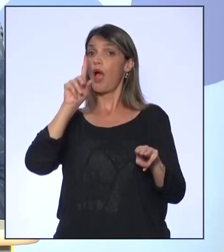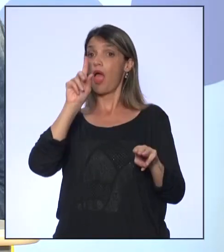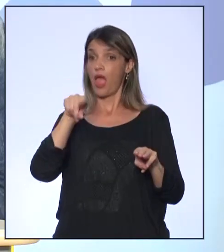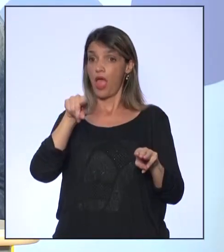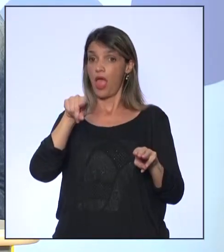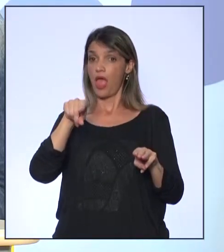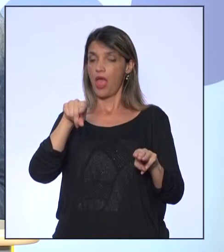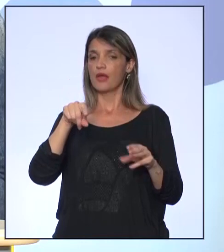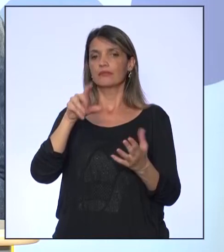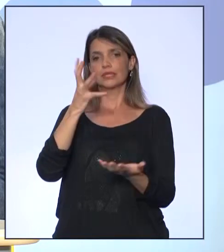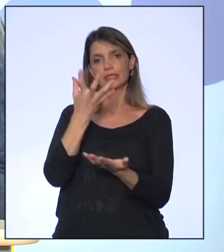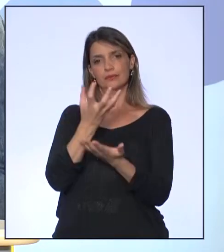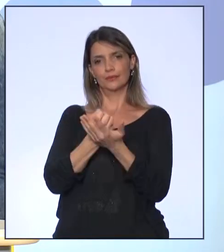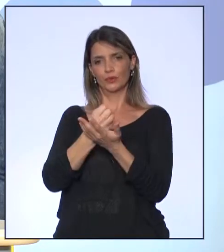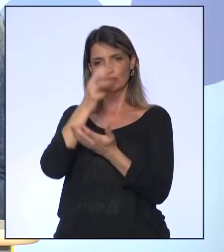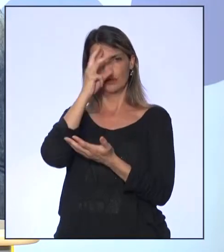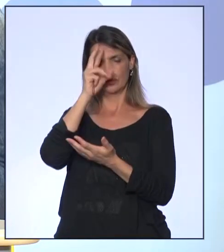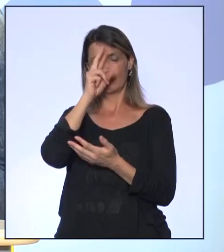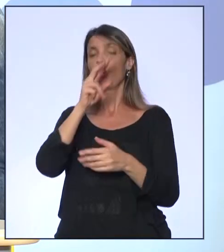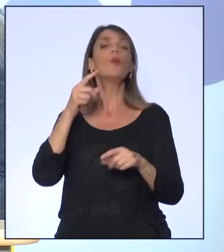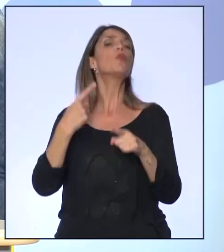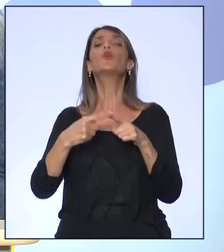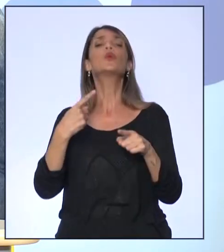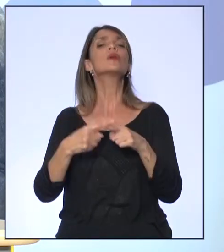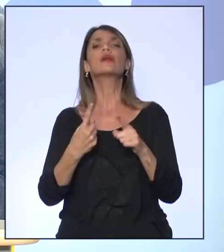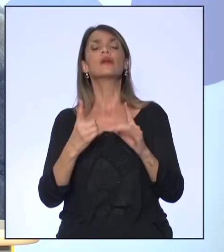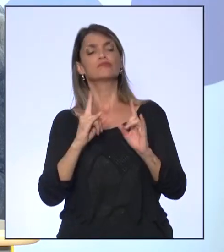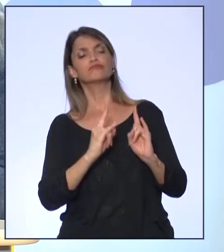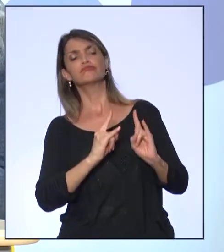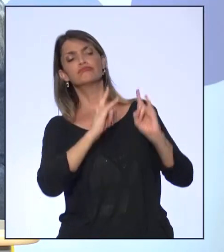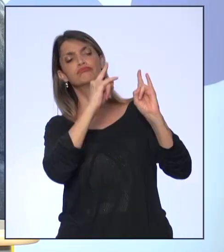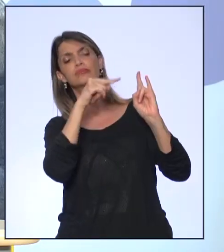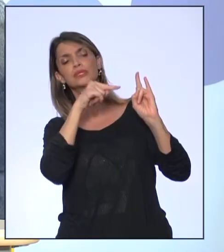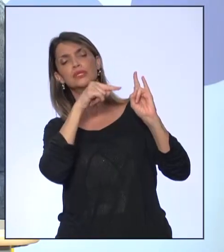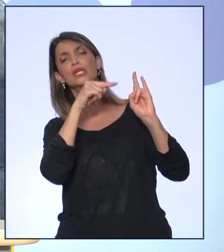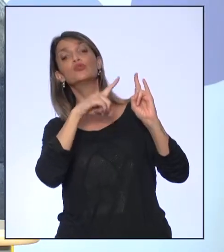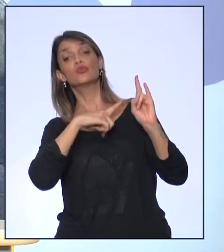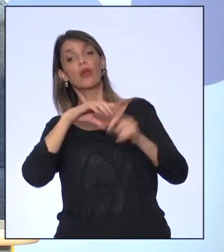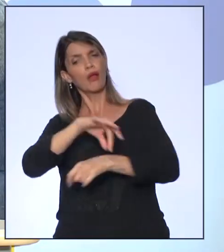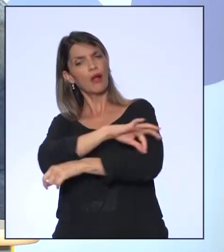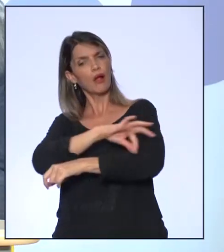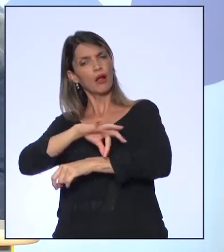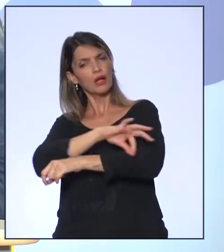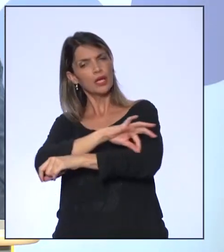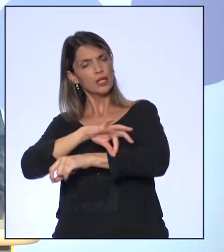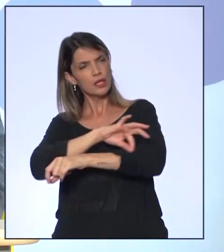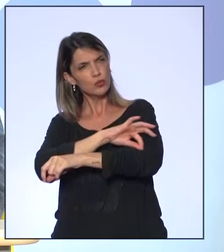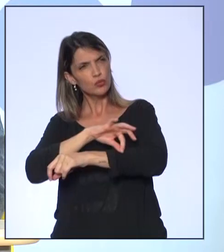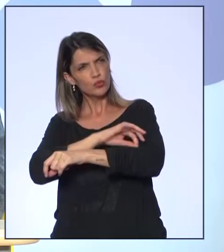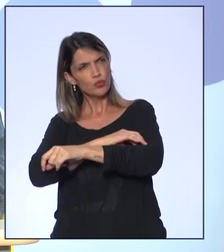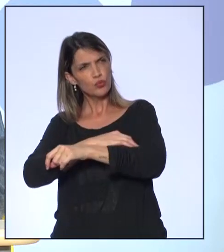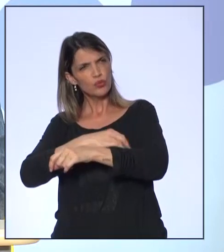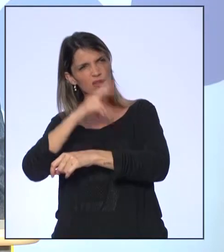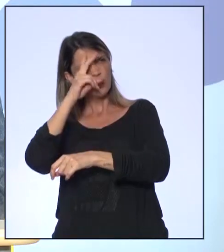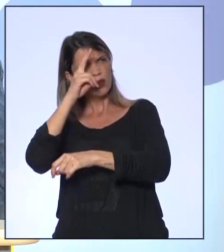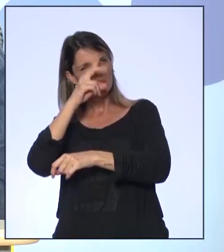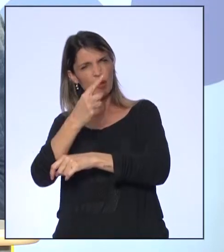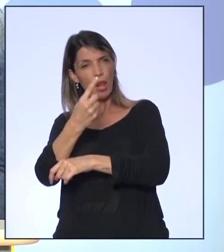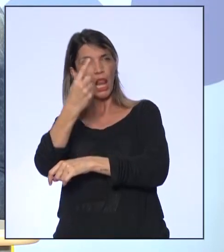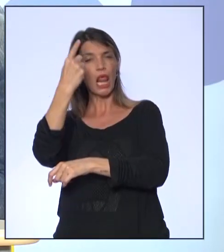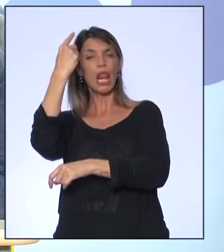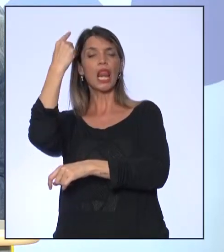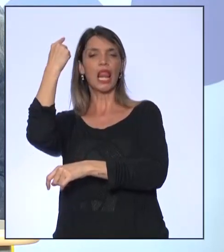tombado. Ah, por quê? Porque este prédio demonstra traços da arquitetura de determinado período histórico,